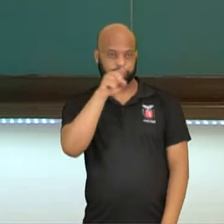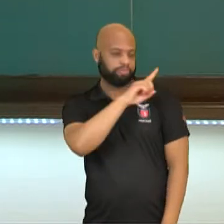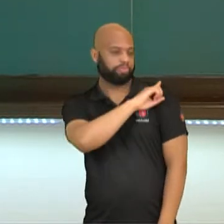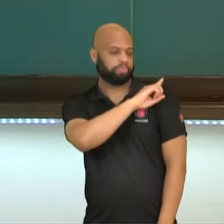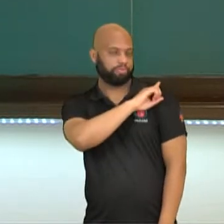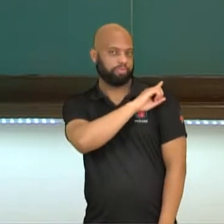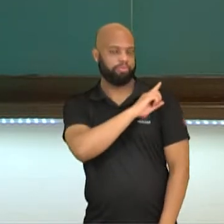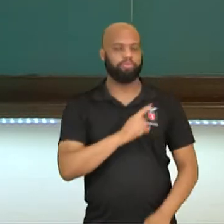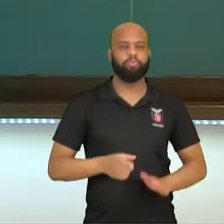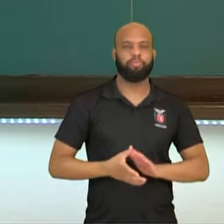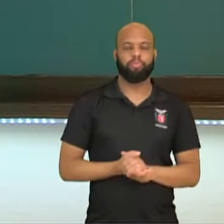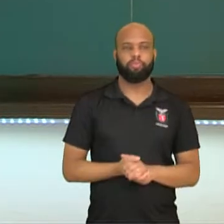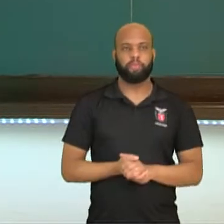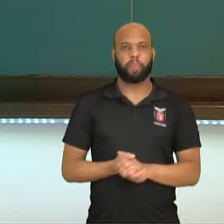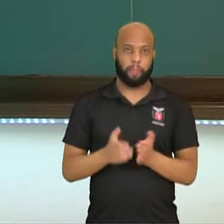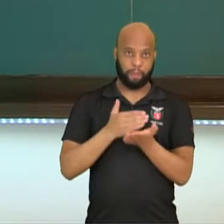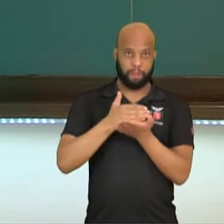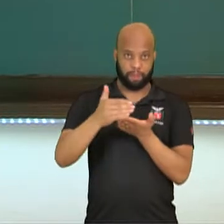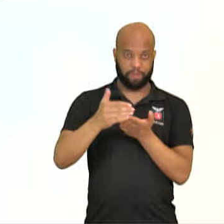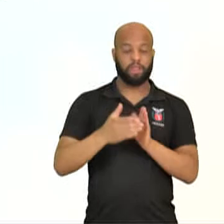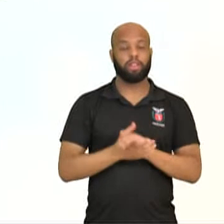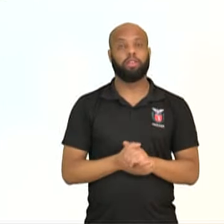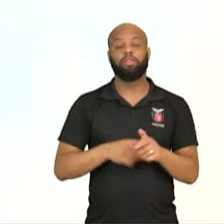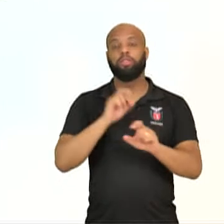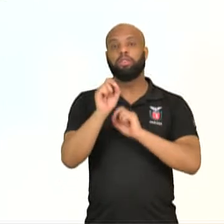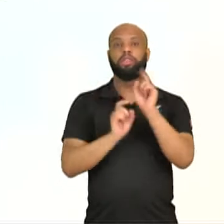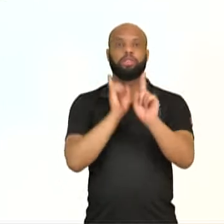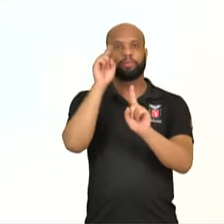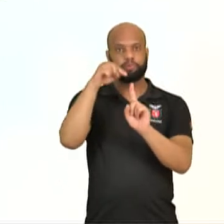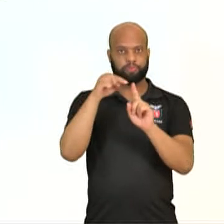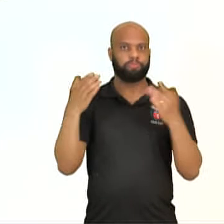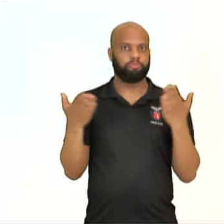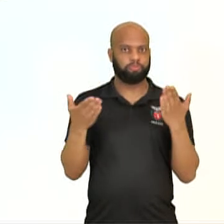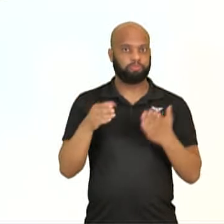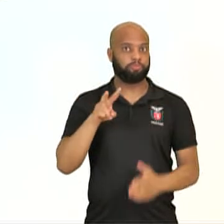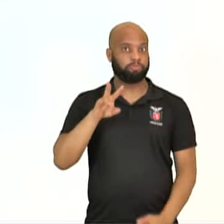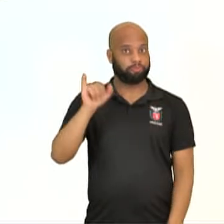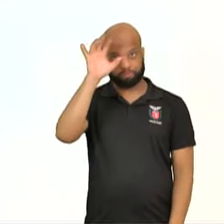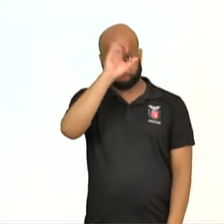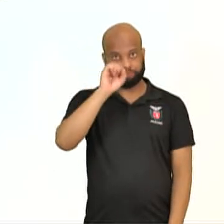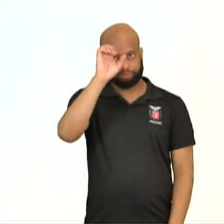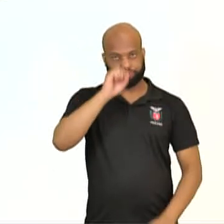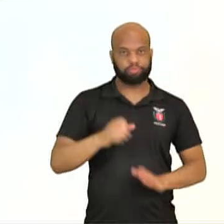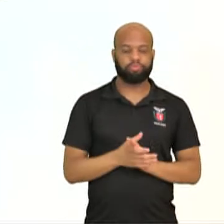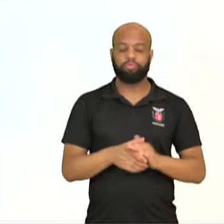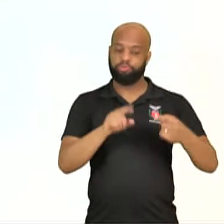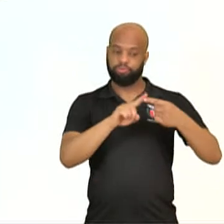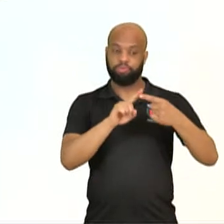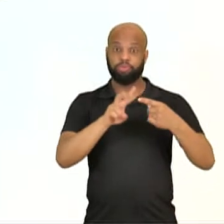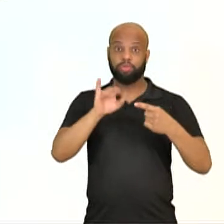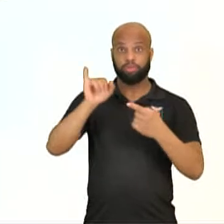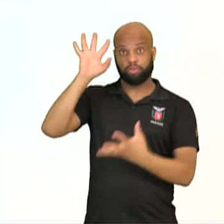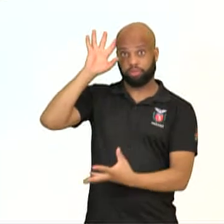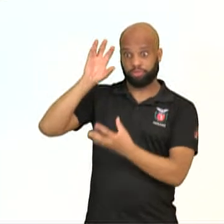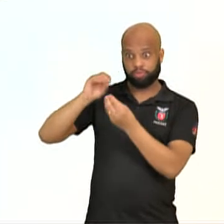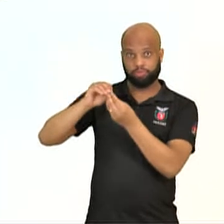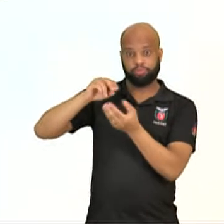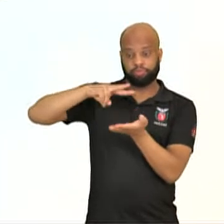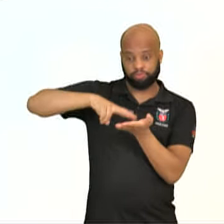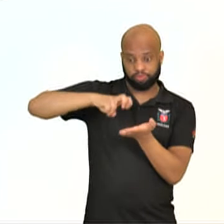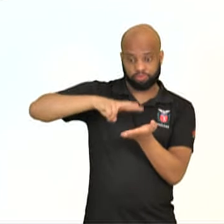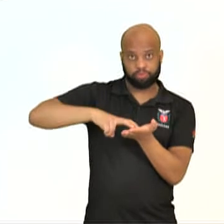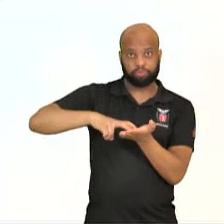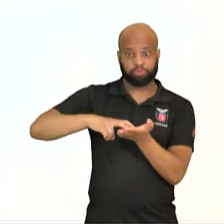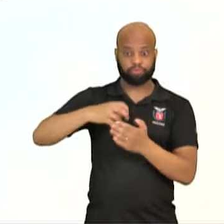do ensino médio. Vamos lá? Quais serão os objetivos da aula, Compreender o vocabulário, que auxilia o